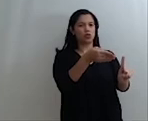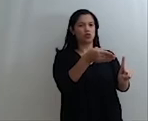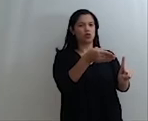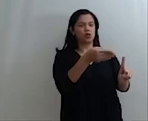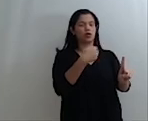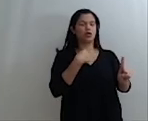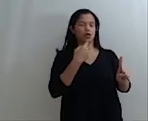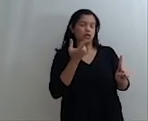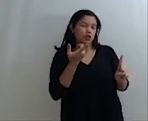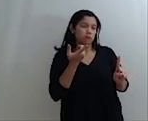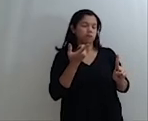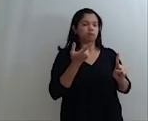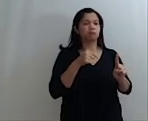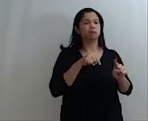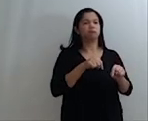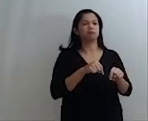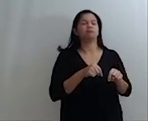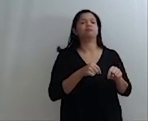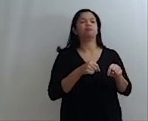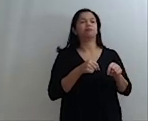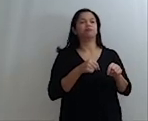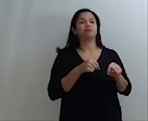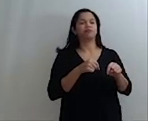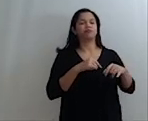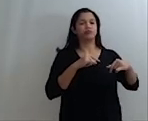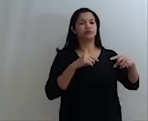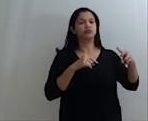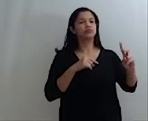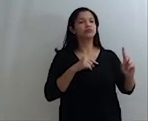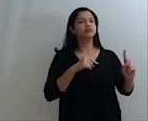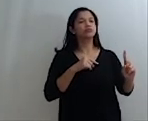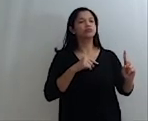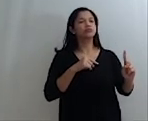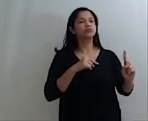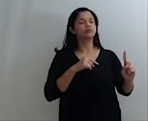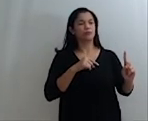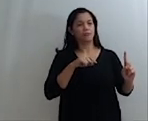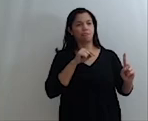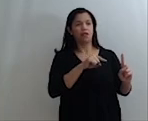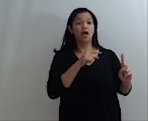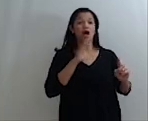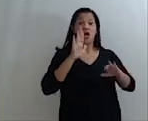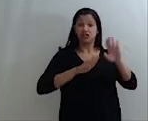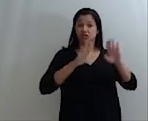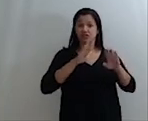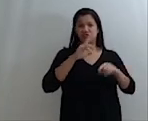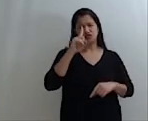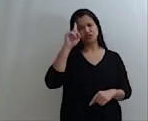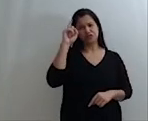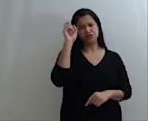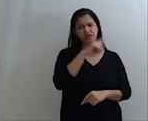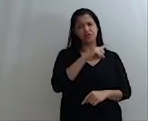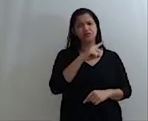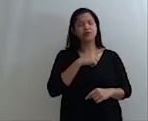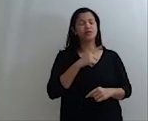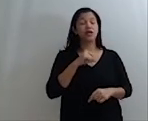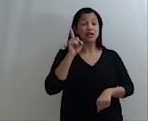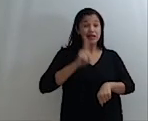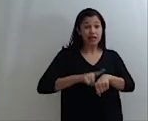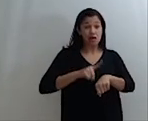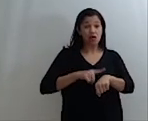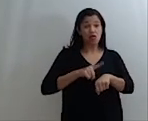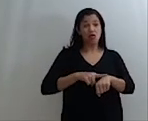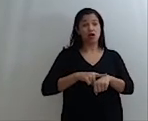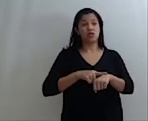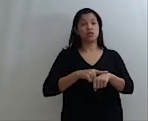testemunha eh isso não é feito rarim isso é feito E aí quando chega em juízo geralmente